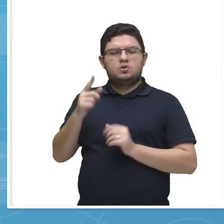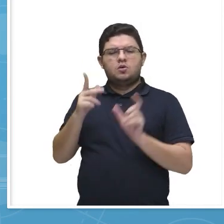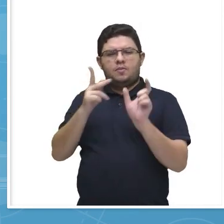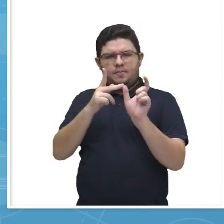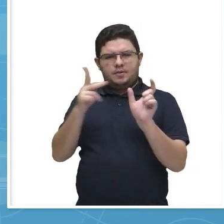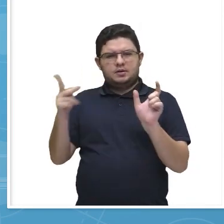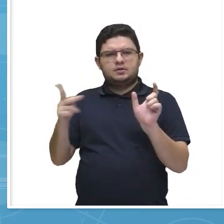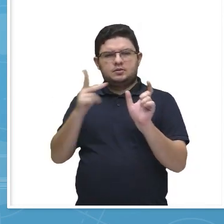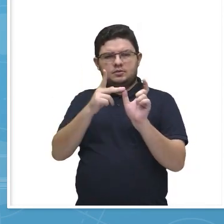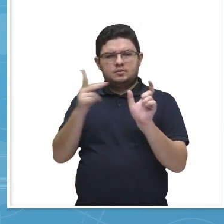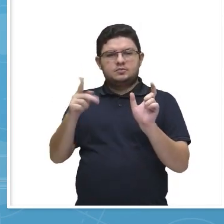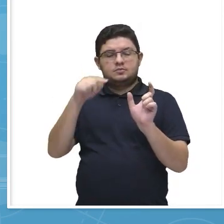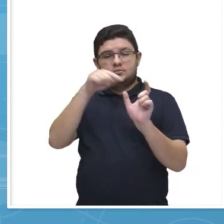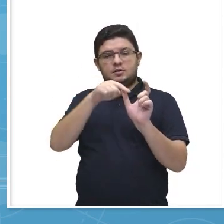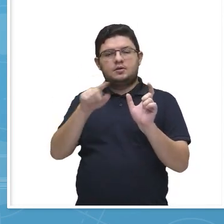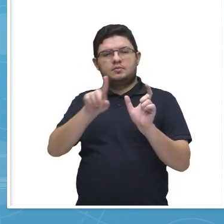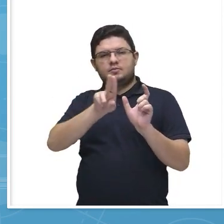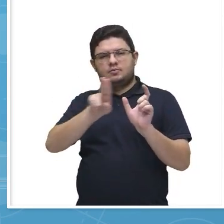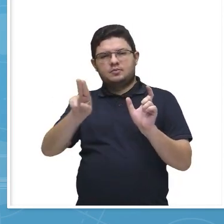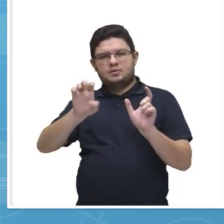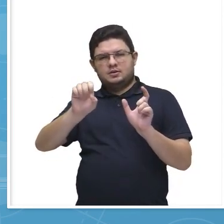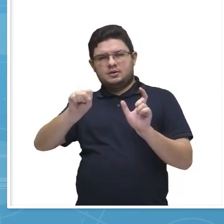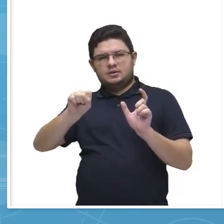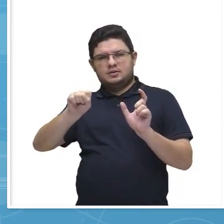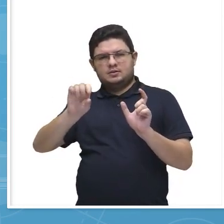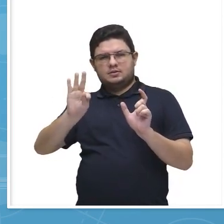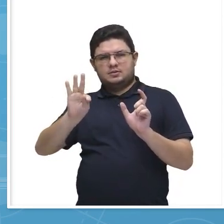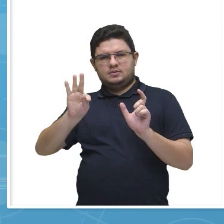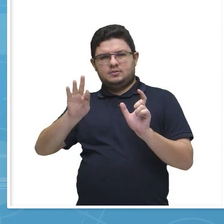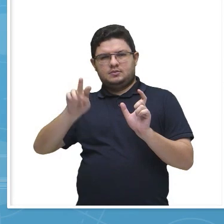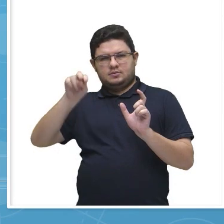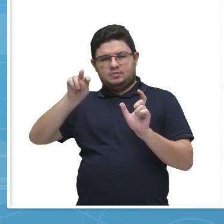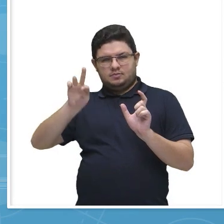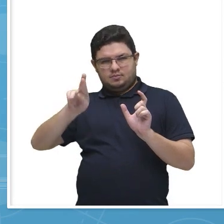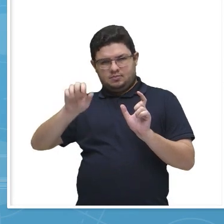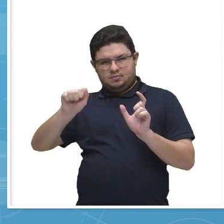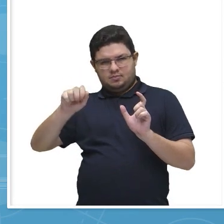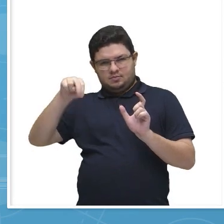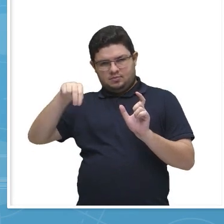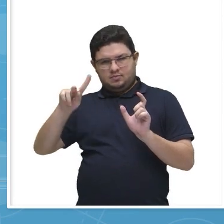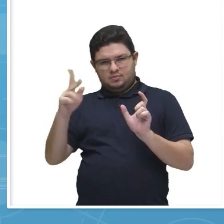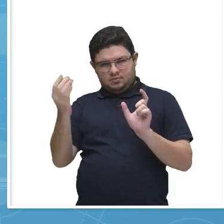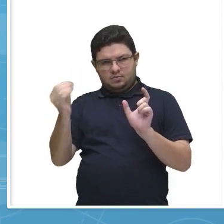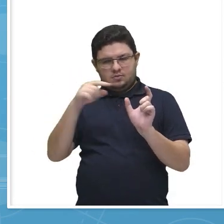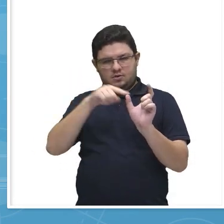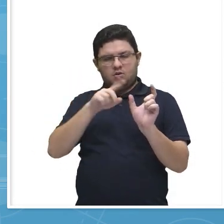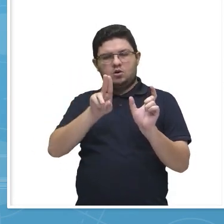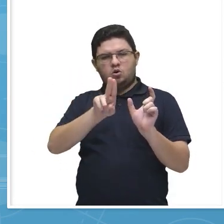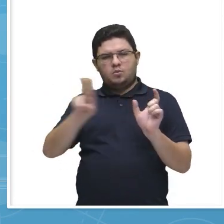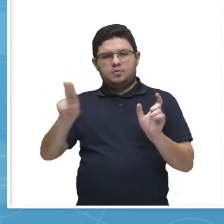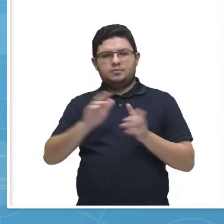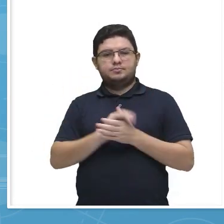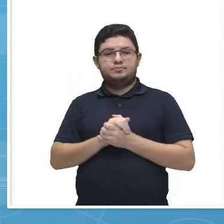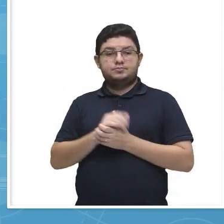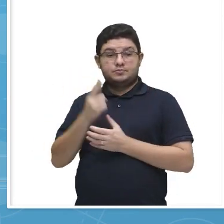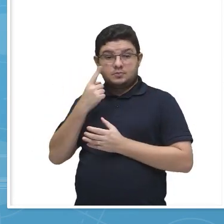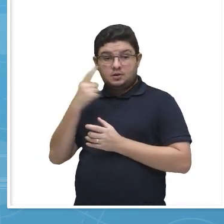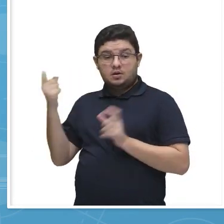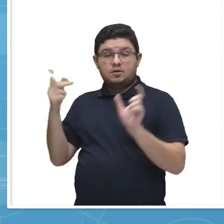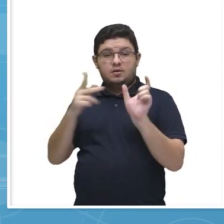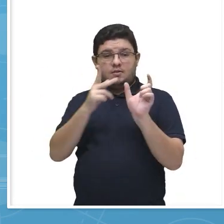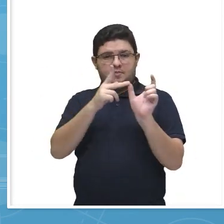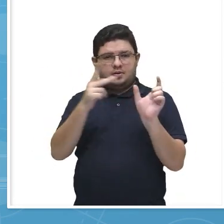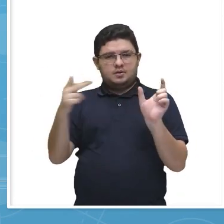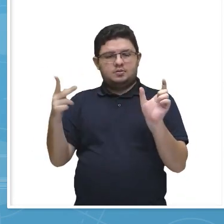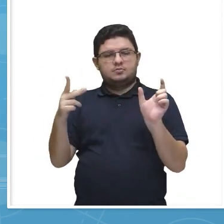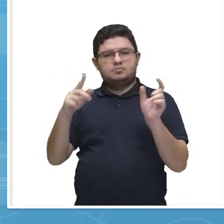nominal. Ok? Vamos adiante. E o predicado verbo nominal? É aquele que tem